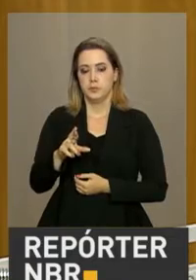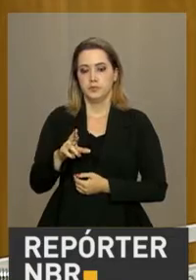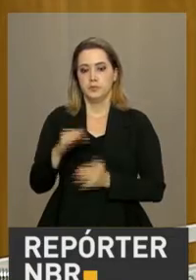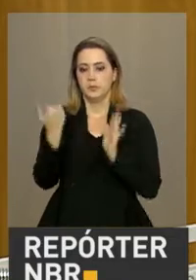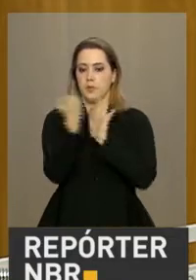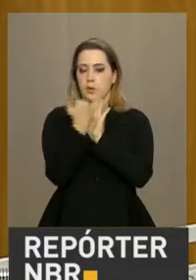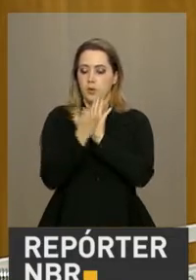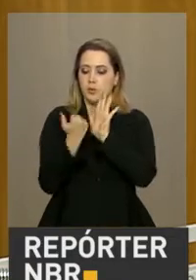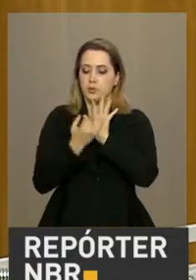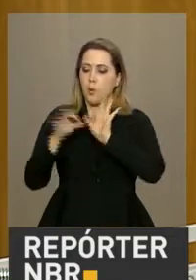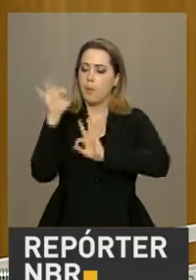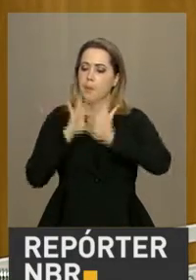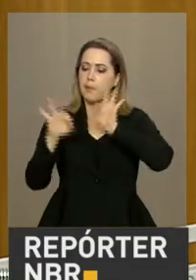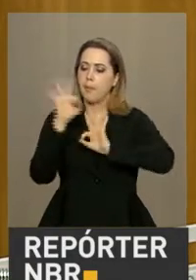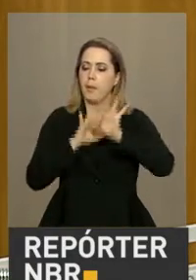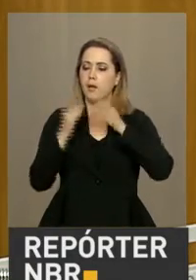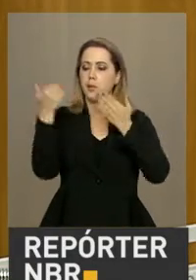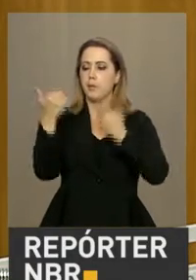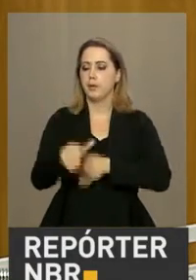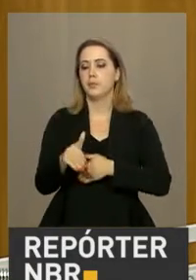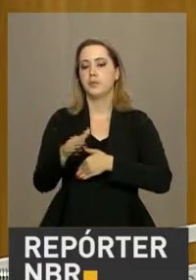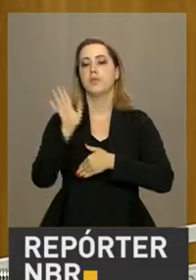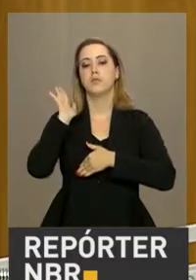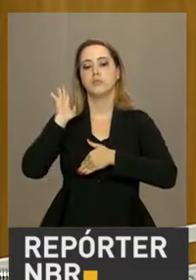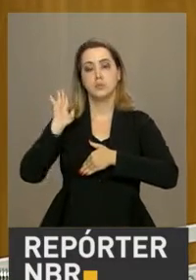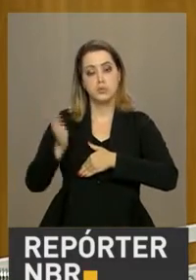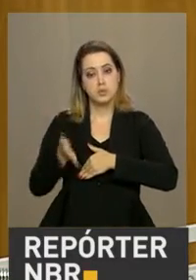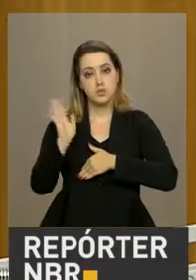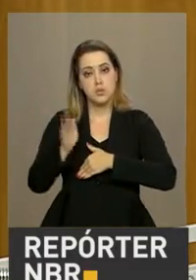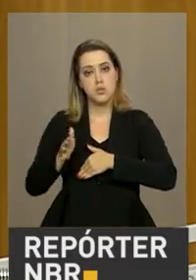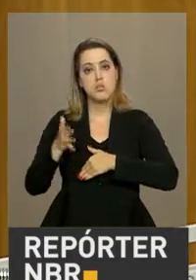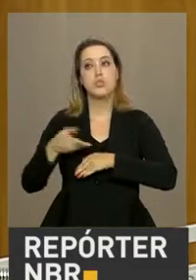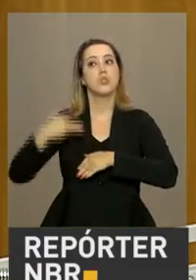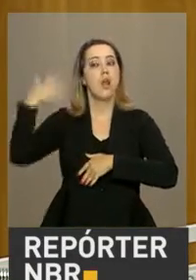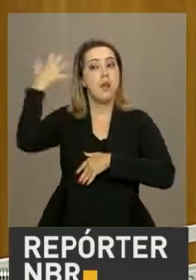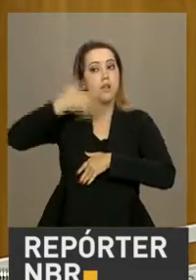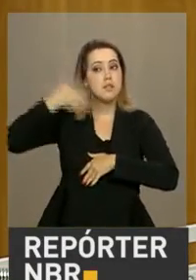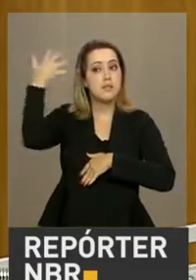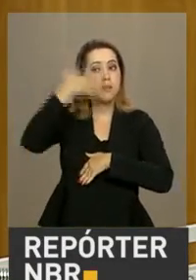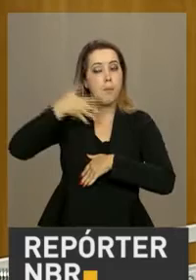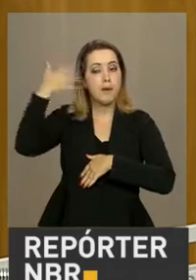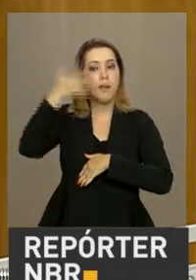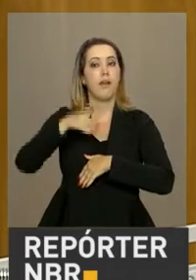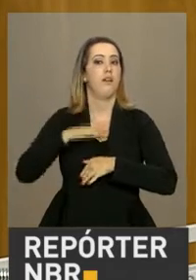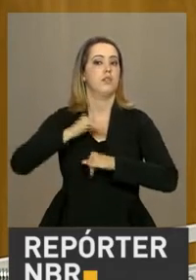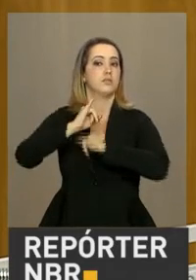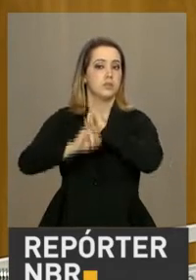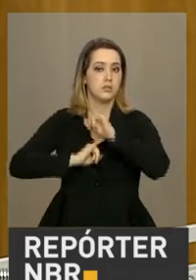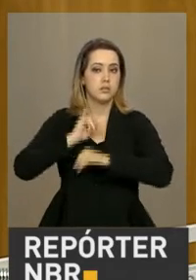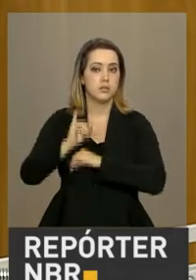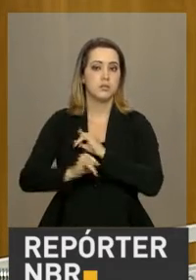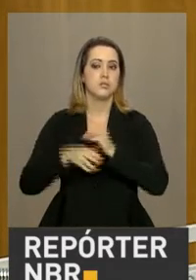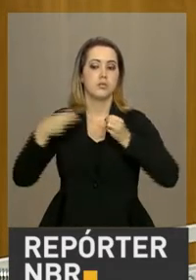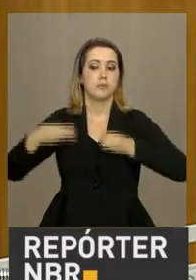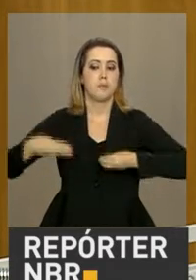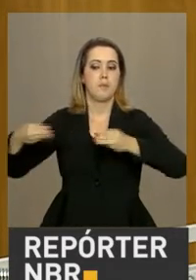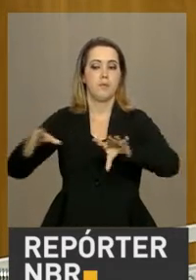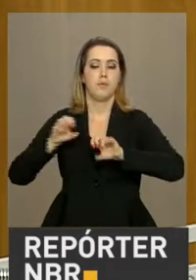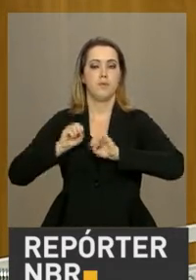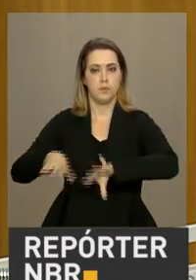preparo para a prova ele está muito bem aí exposto a partir do site do próprio ministério da